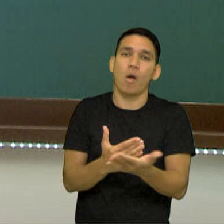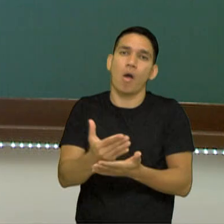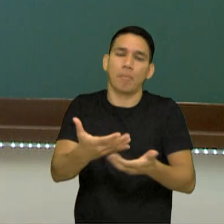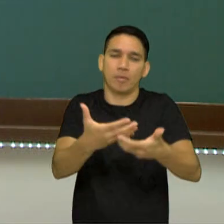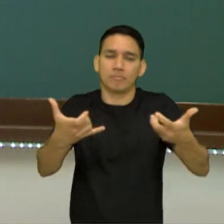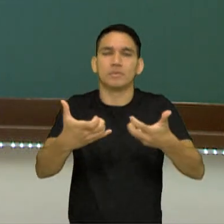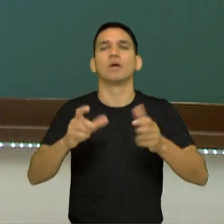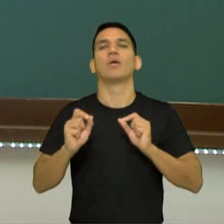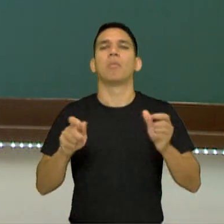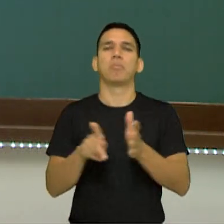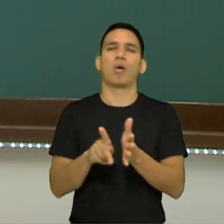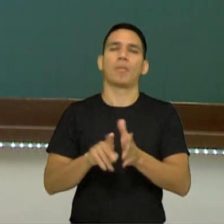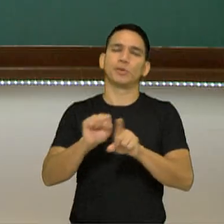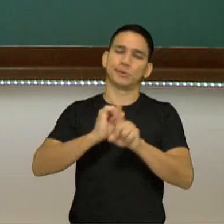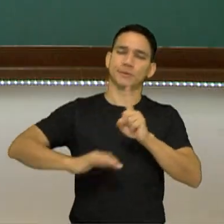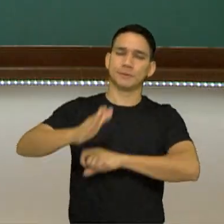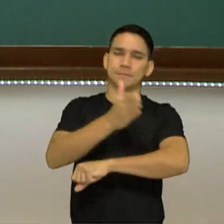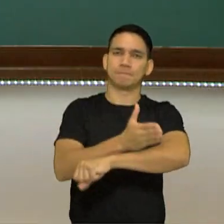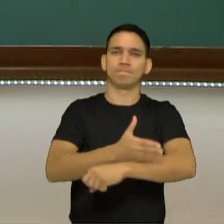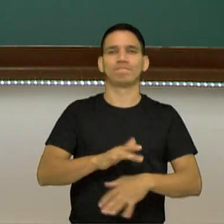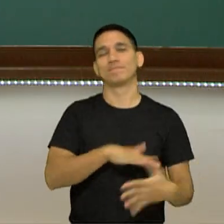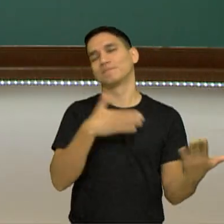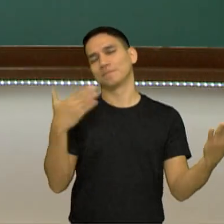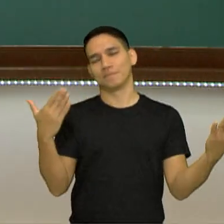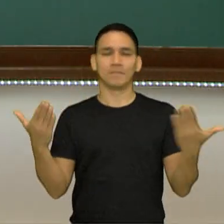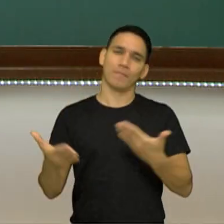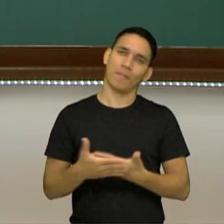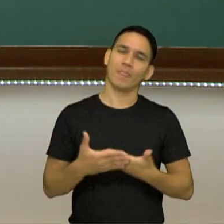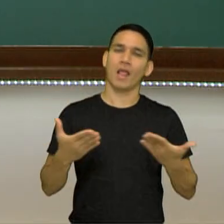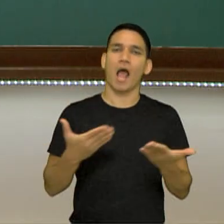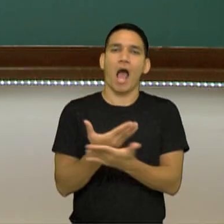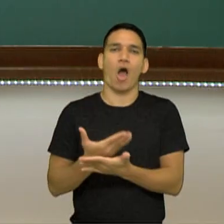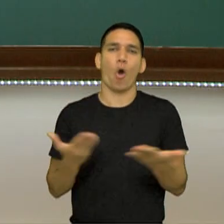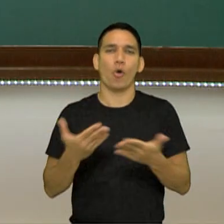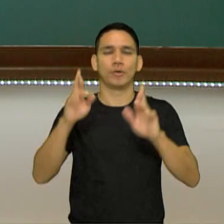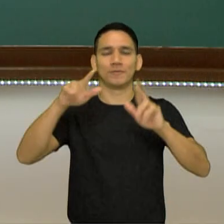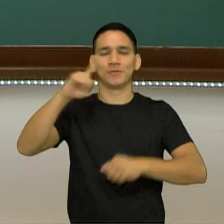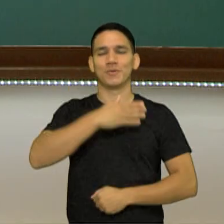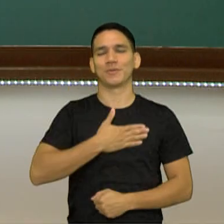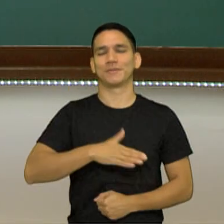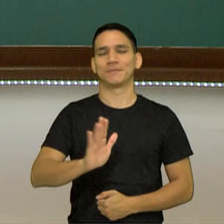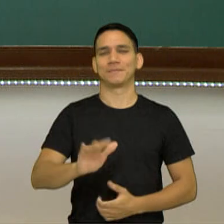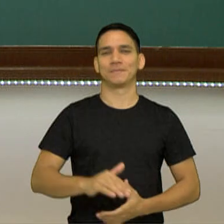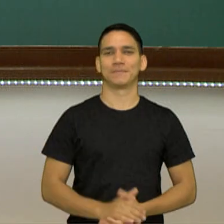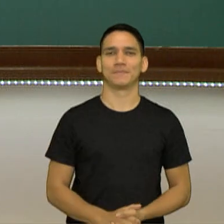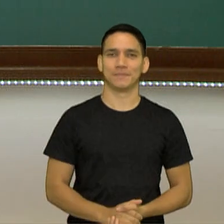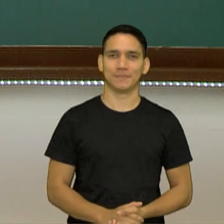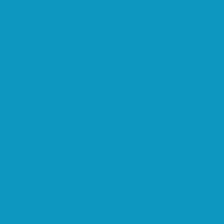medieval. Então foi essa a nossa aula de hoje, pessoal. Espero que tenham gostado e até breve.